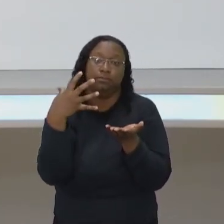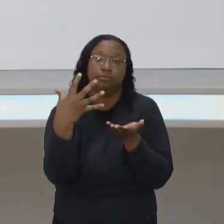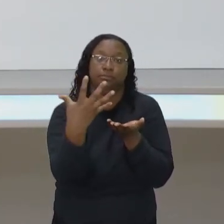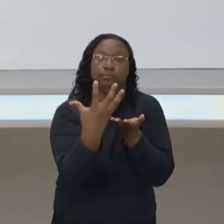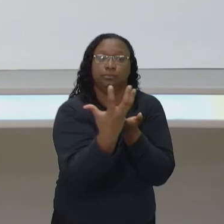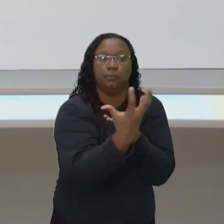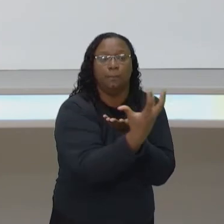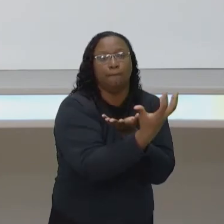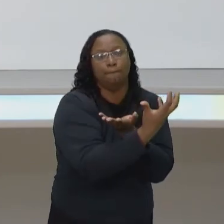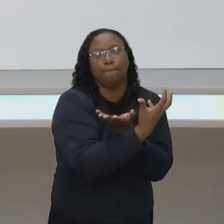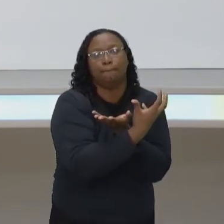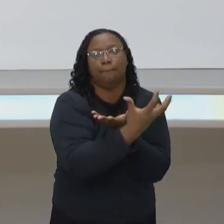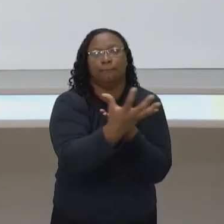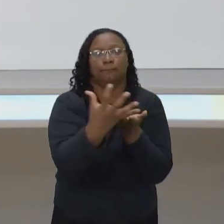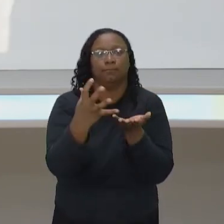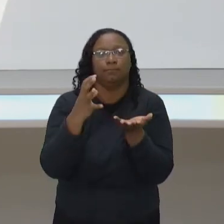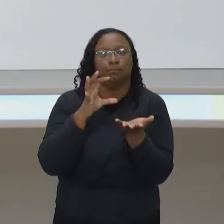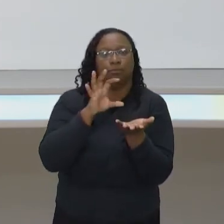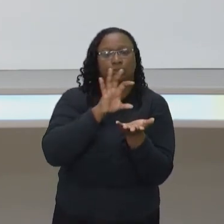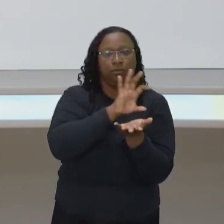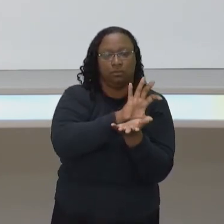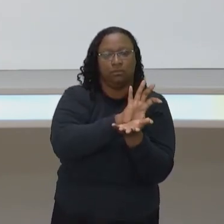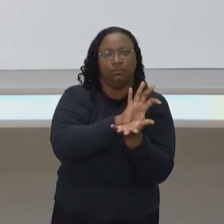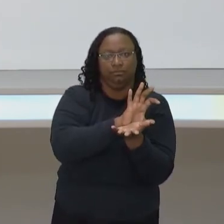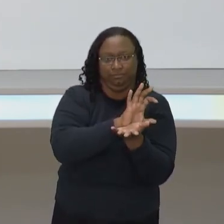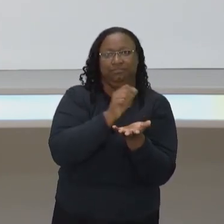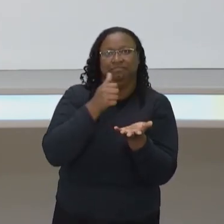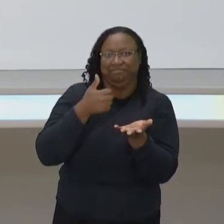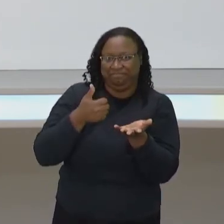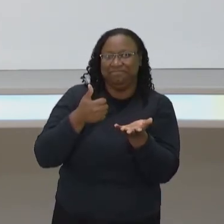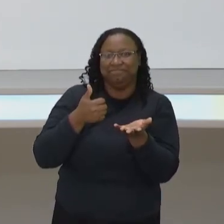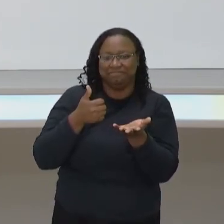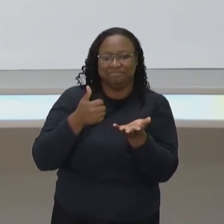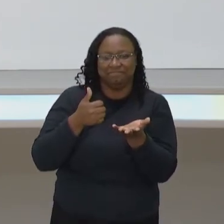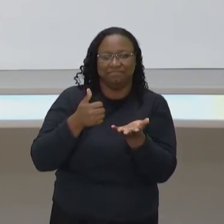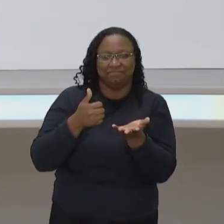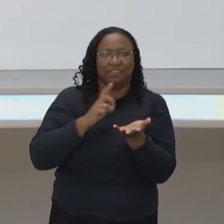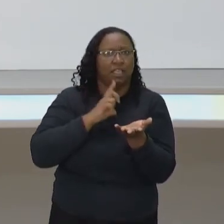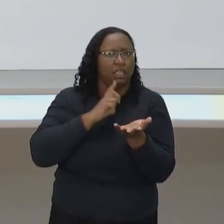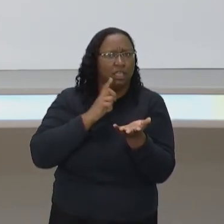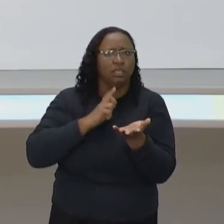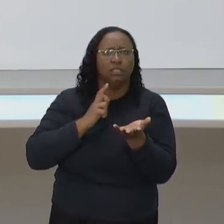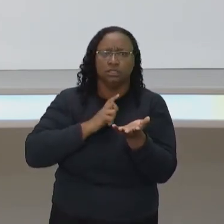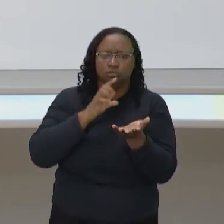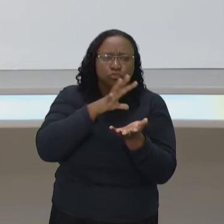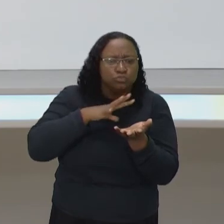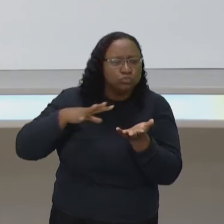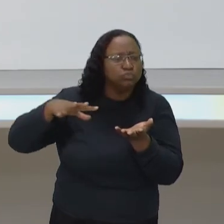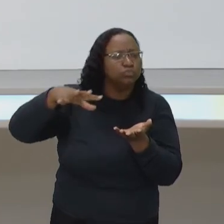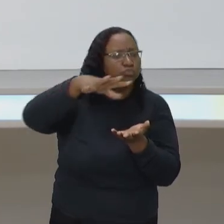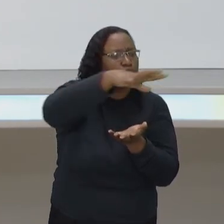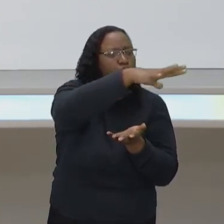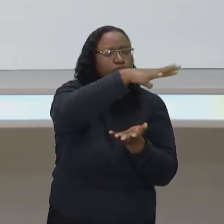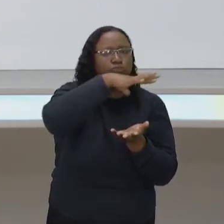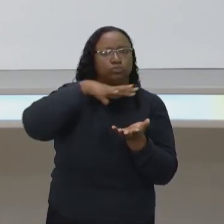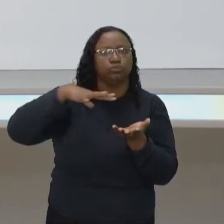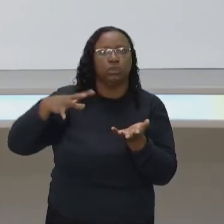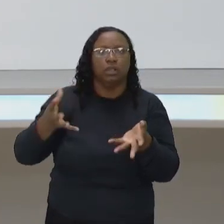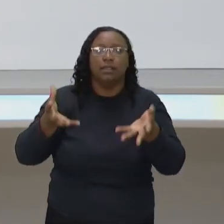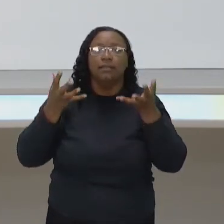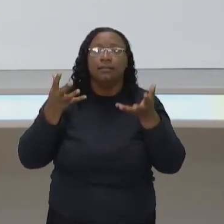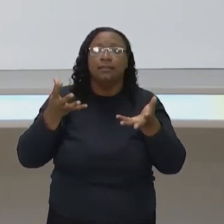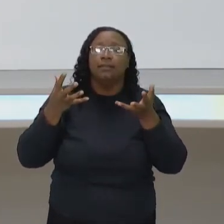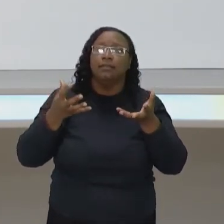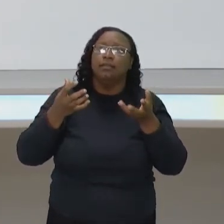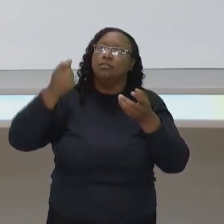Então tem toda essa área aqui também, ó. Tipo um rótulo, né? Tem toda essa área aqui também que eu quero que